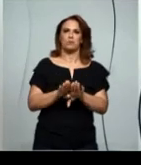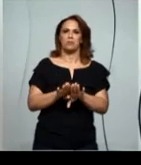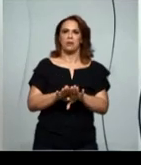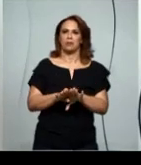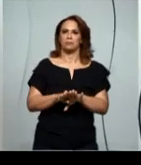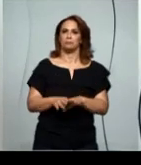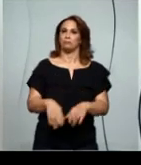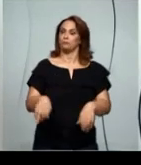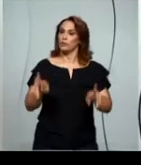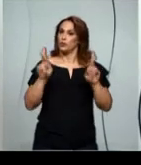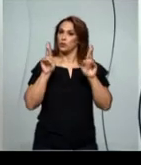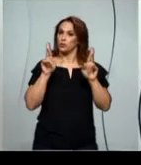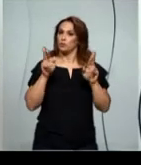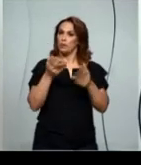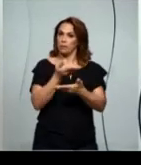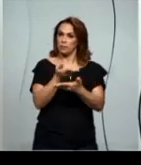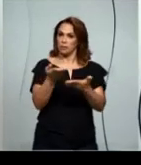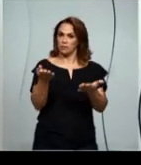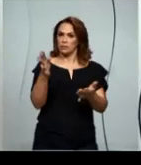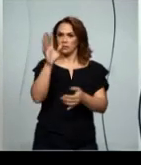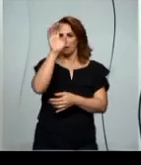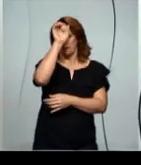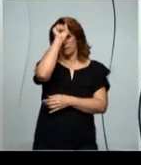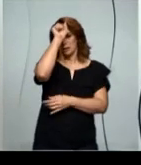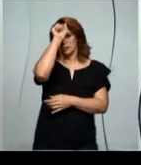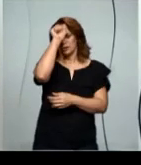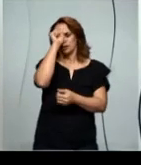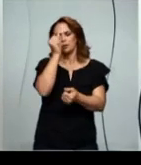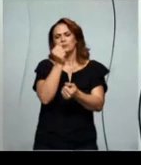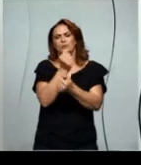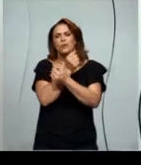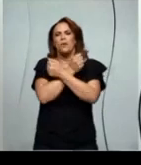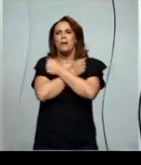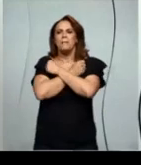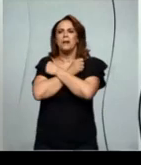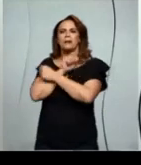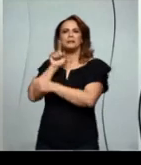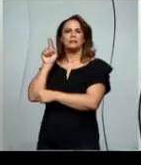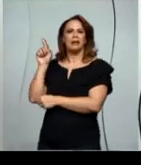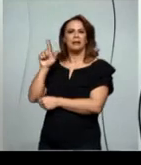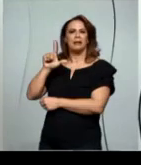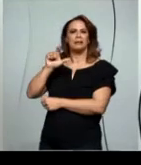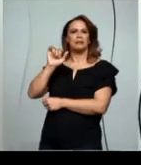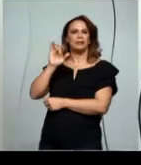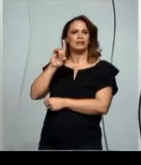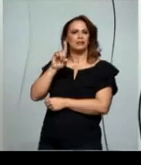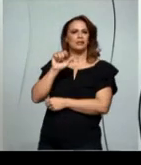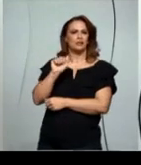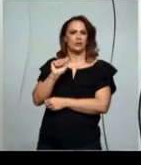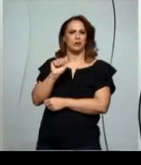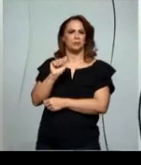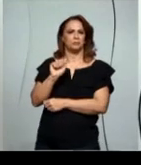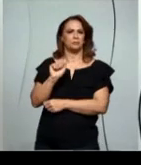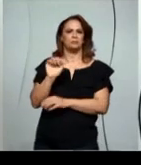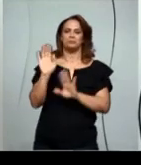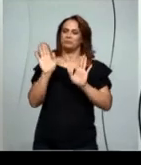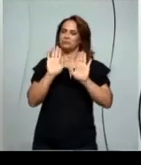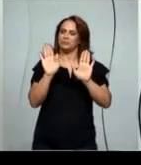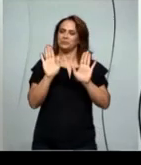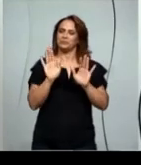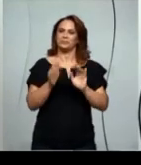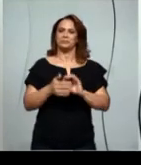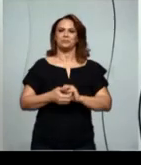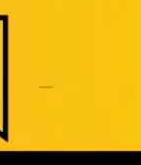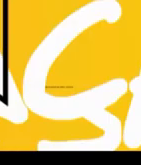aprendido, depois você revisa. Um grande abraço de Lídia Chagas, Your English Teacher.